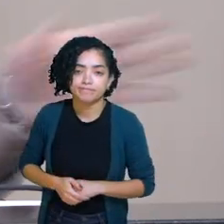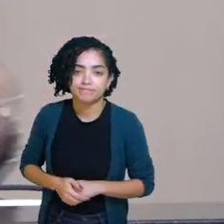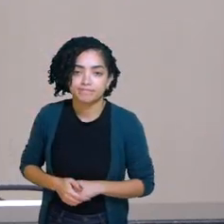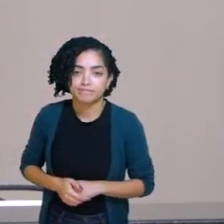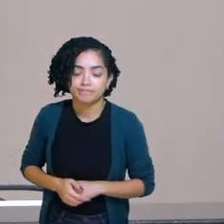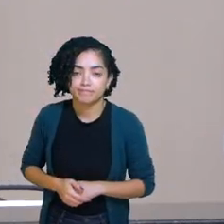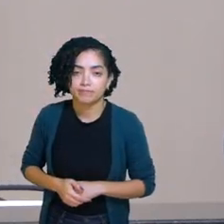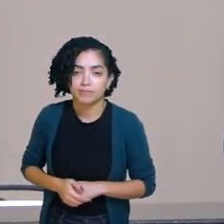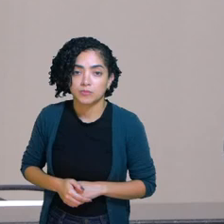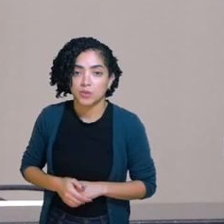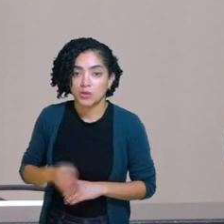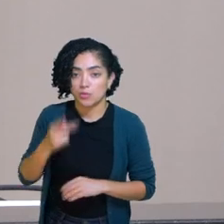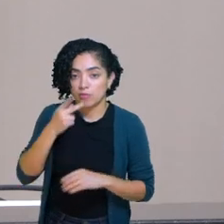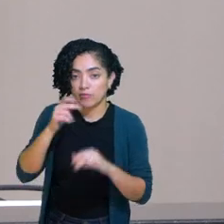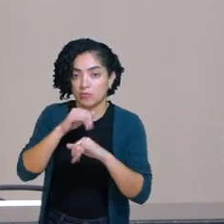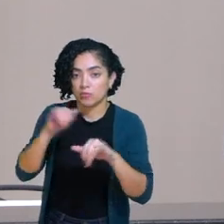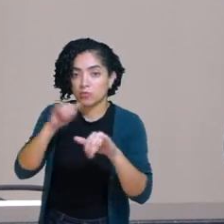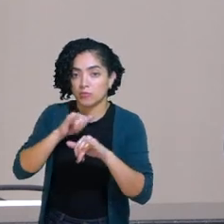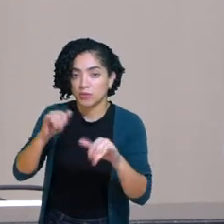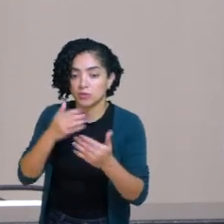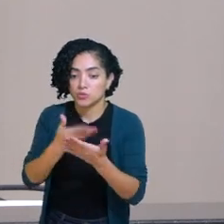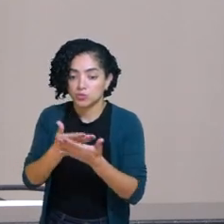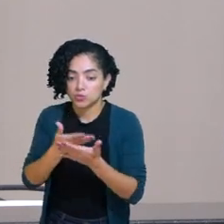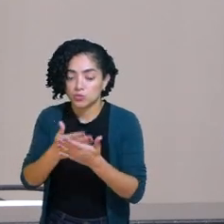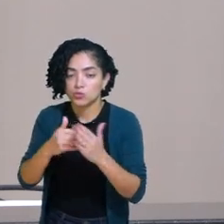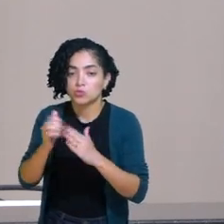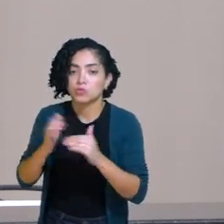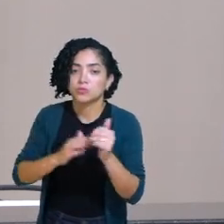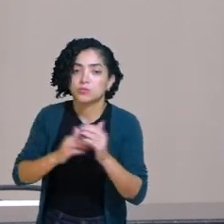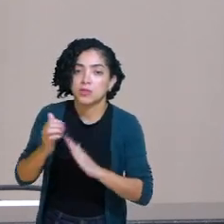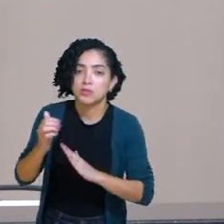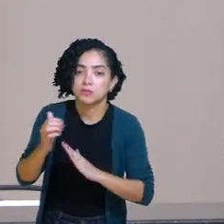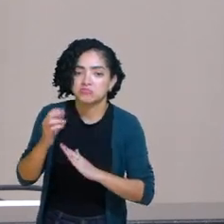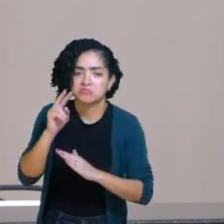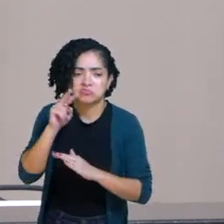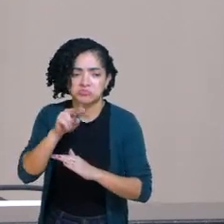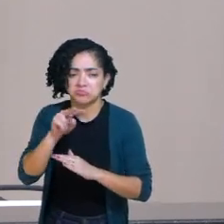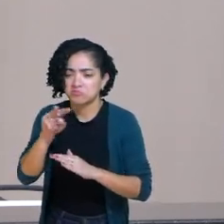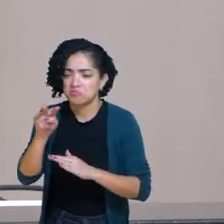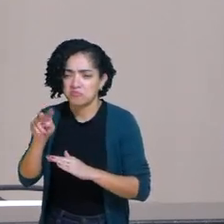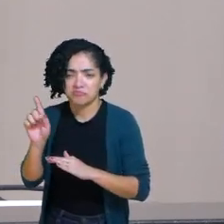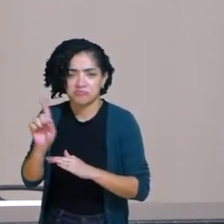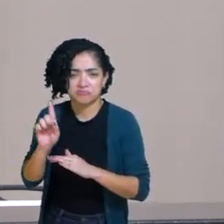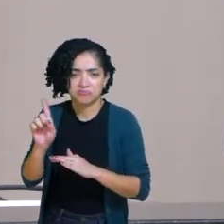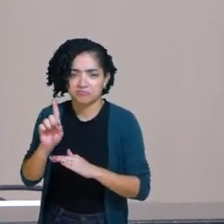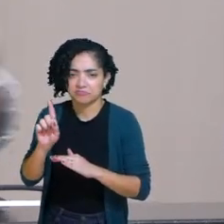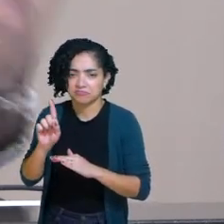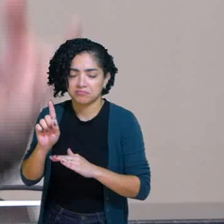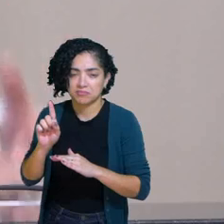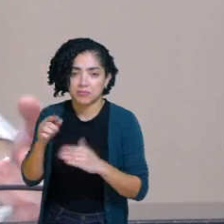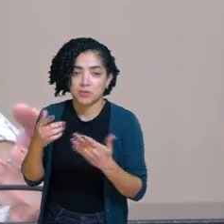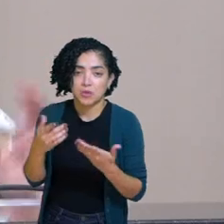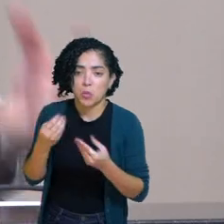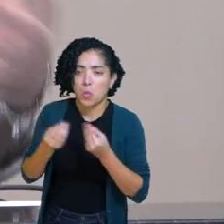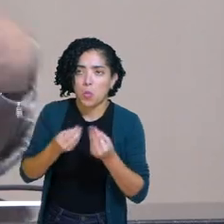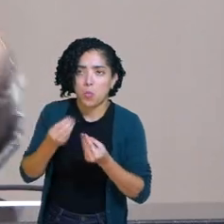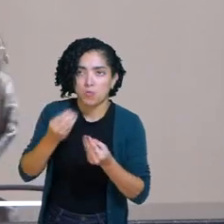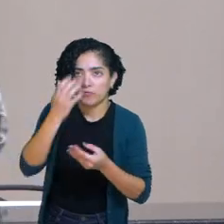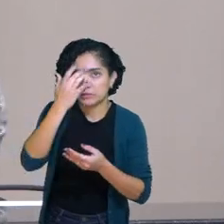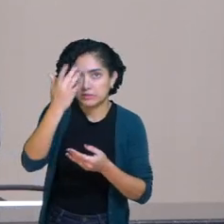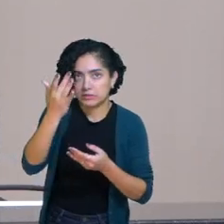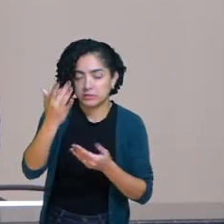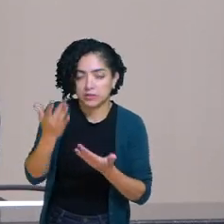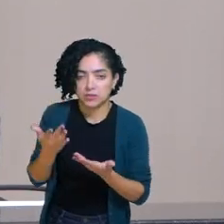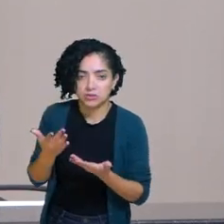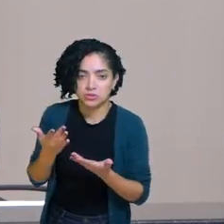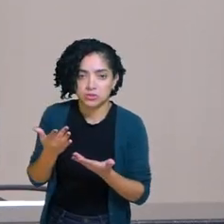como eu disse divulgar e publicar estudos e práticas a gente não vê isso nas redes né com facilidade nem o